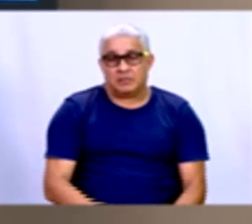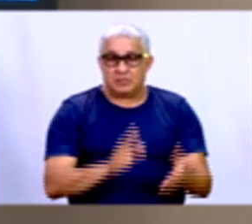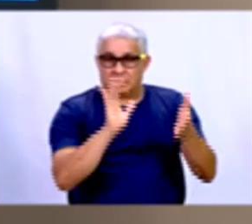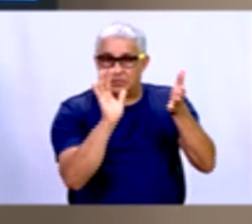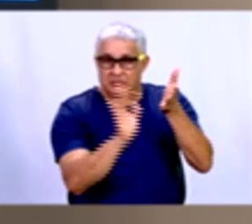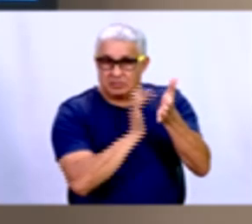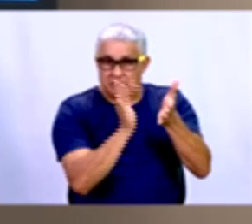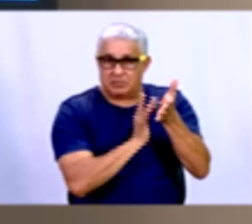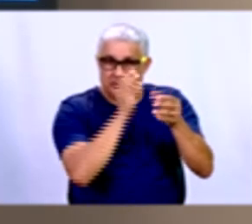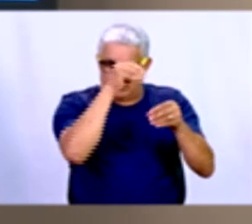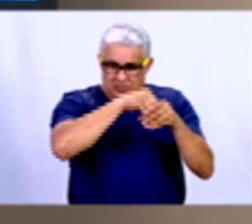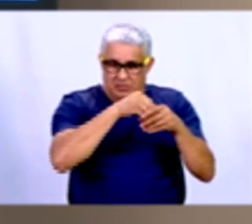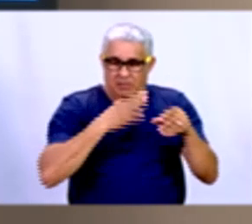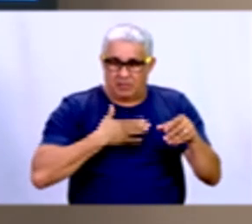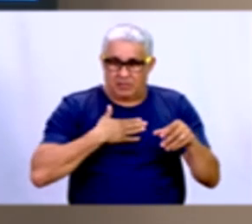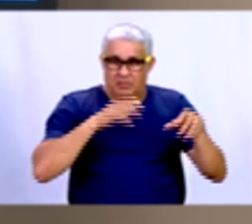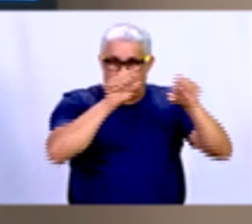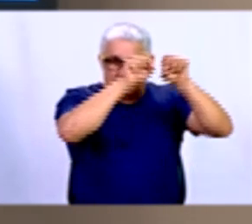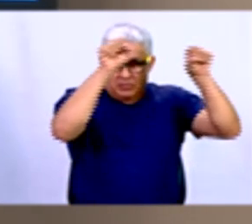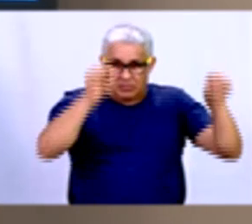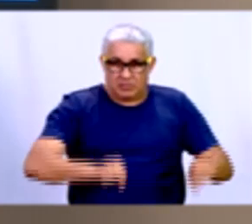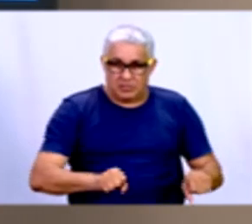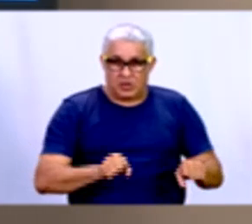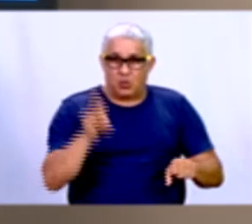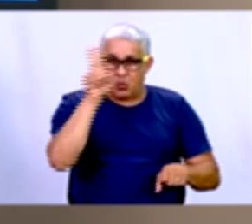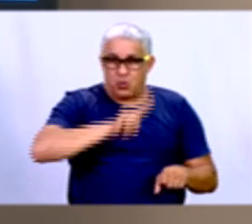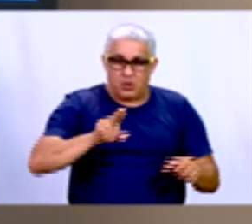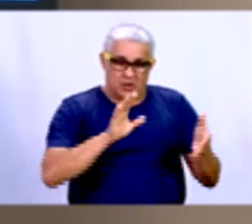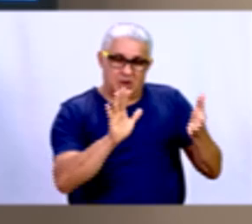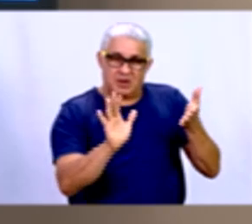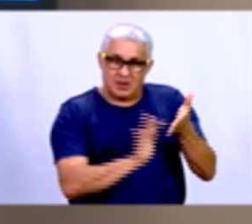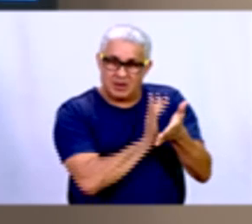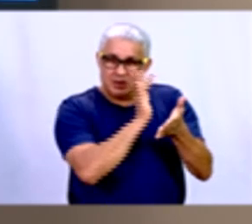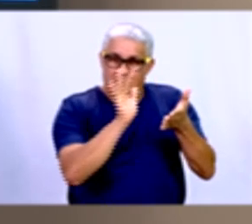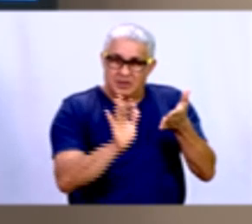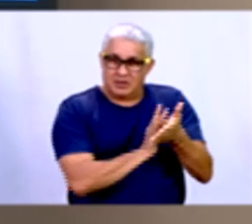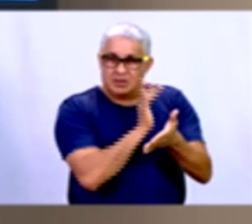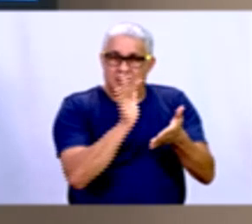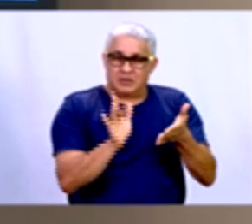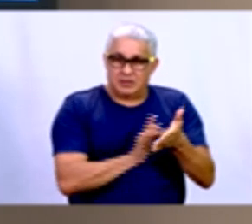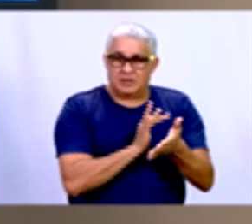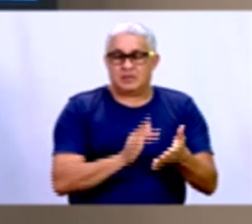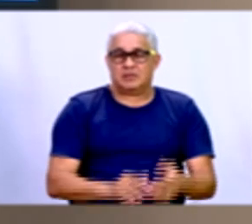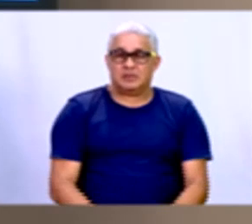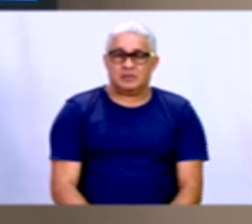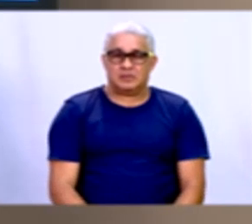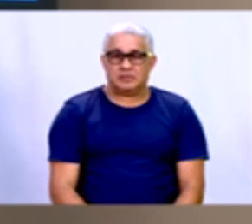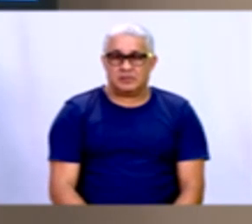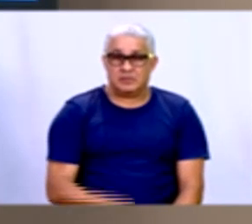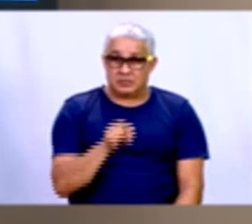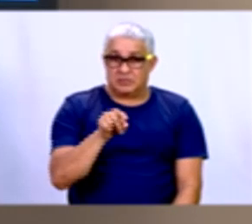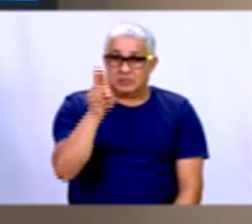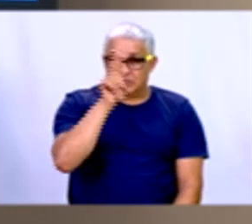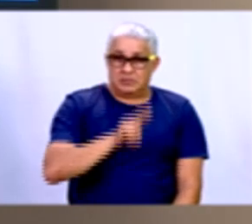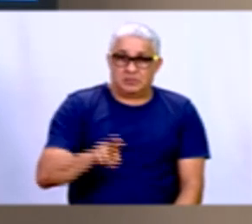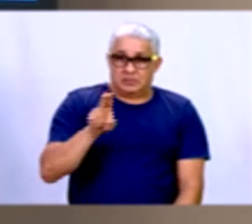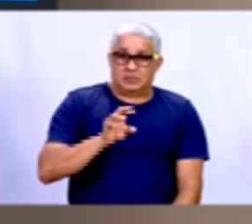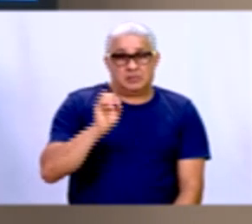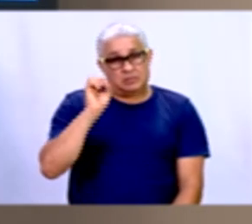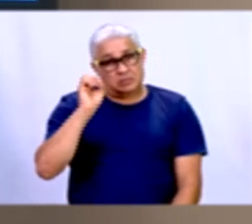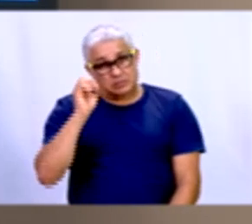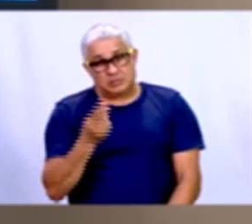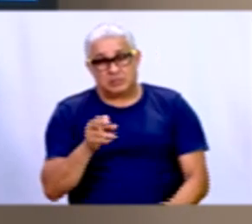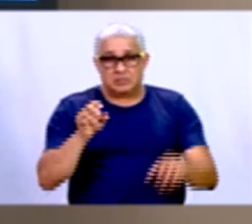no seu sistema. O seu sistema vai ser com o uso de tablet. Os tablets que você vai utilizar, ou o sistema que você